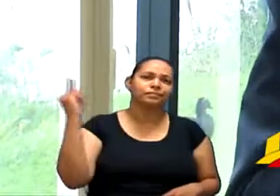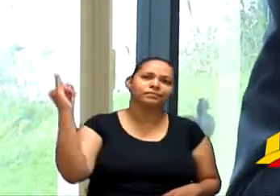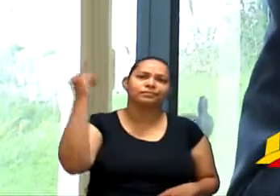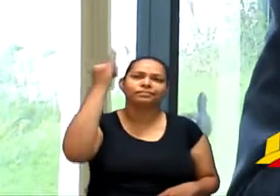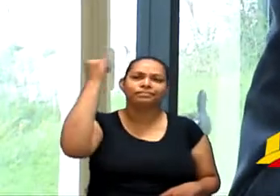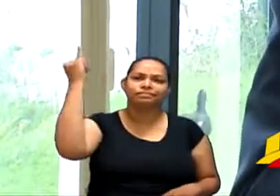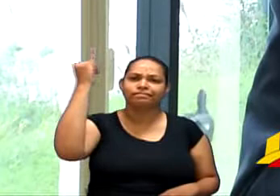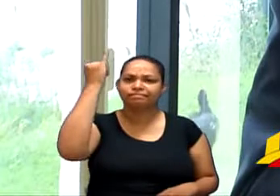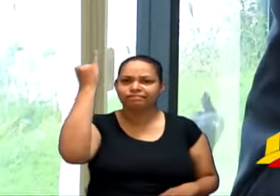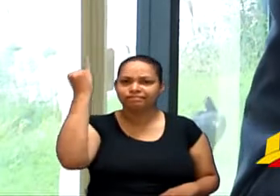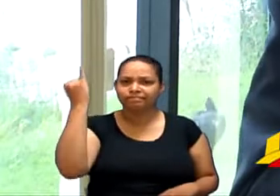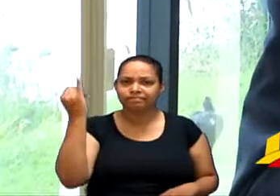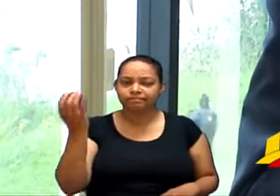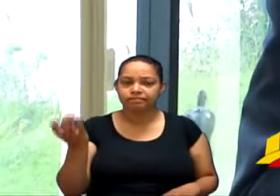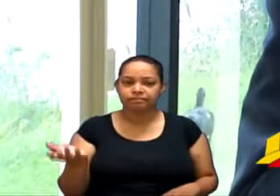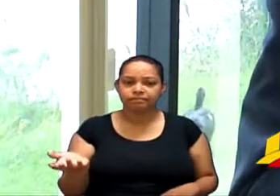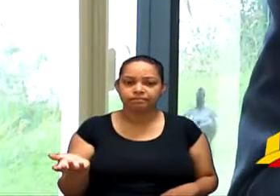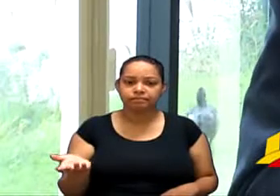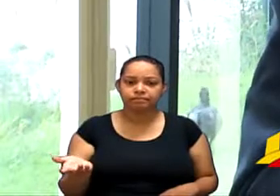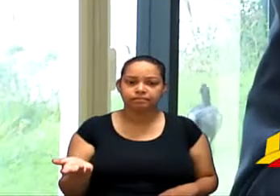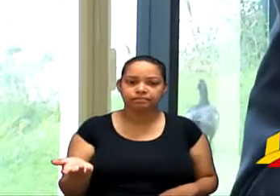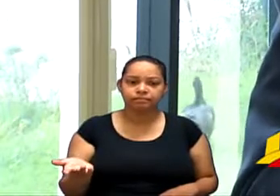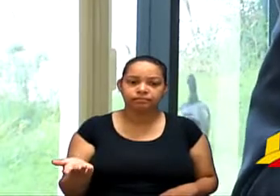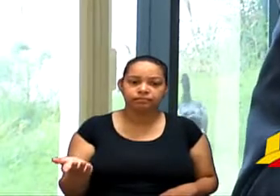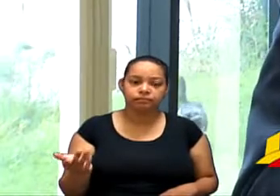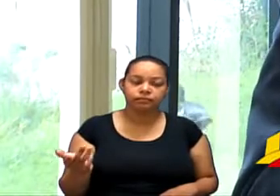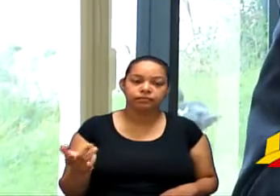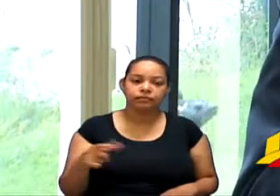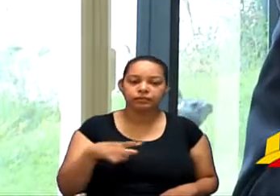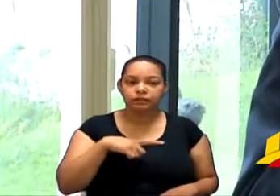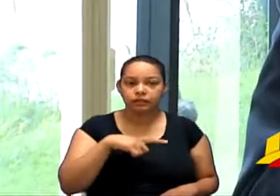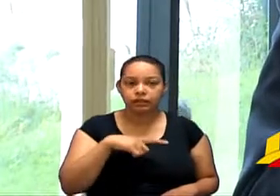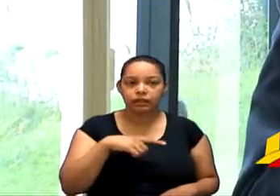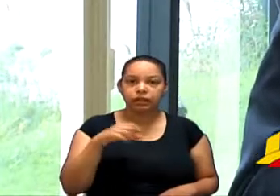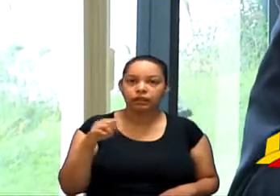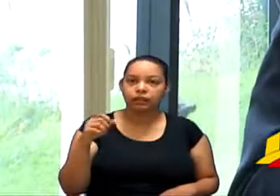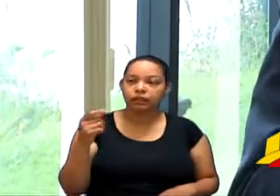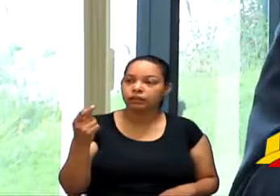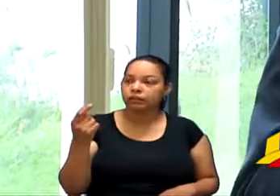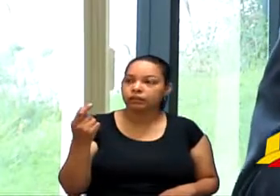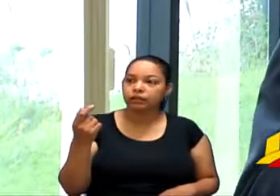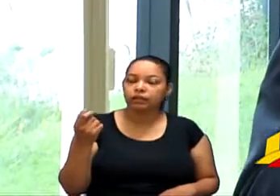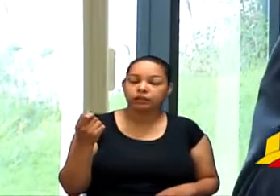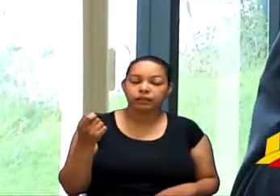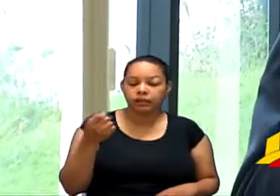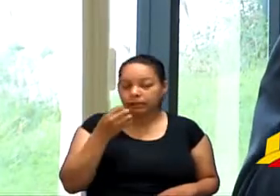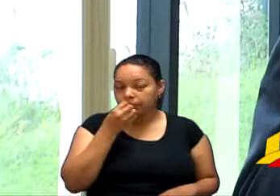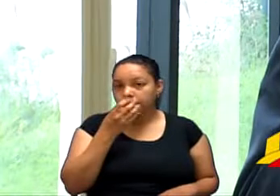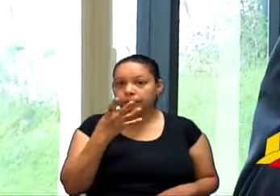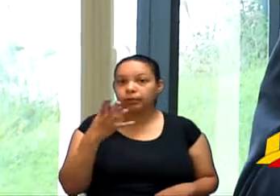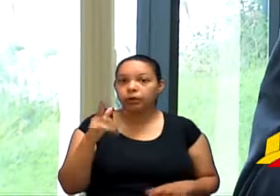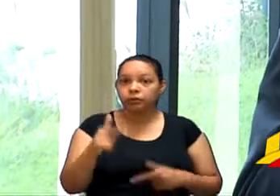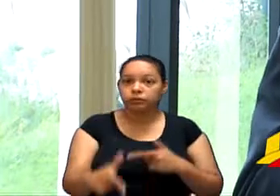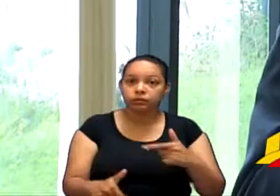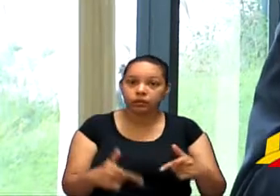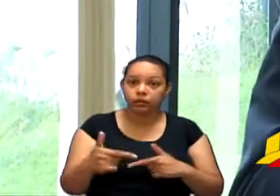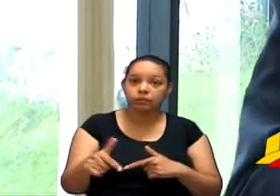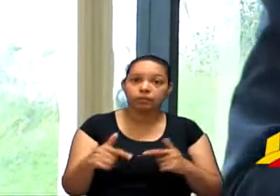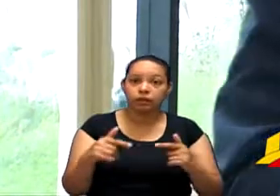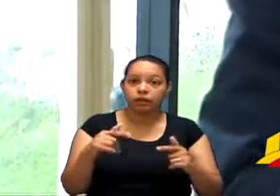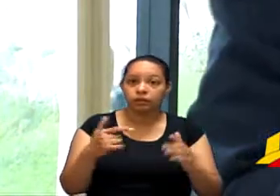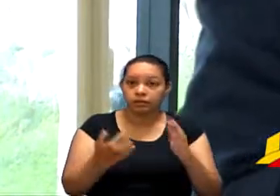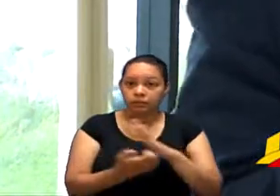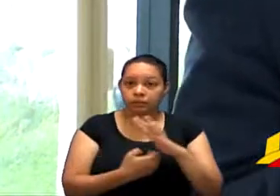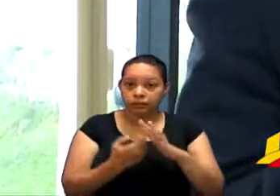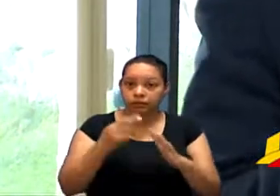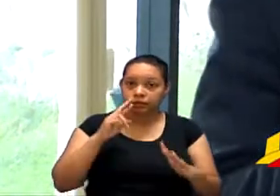e nós temos essa Preciosidade no sentido de ter um bom serviço de atendimento de água no município